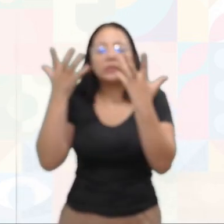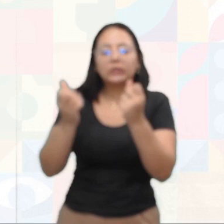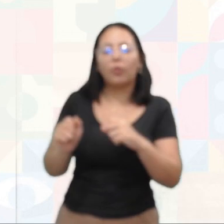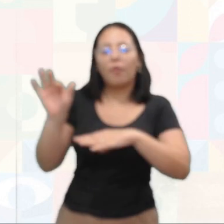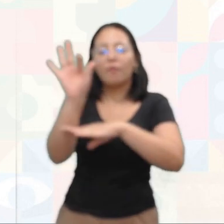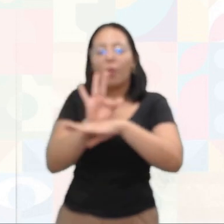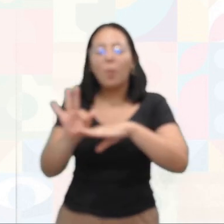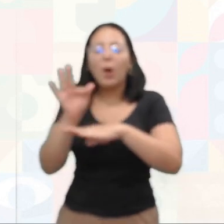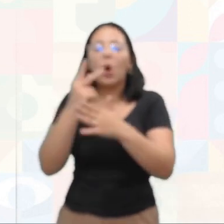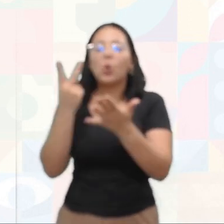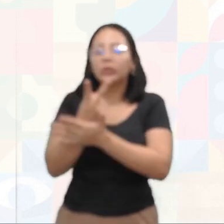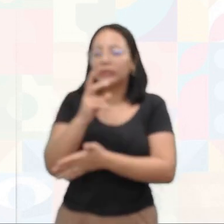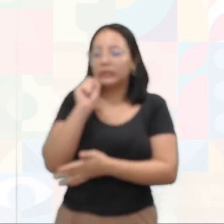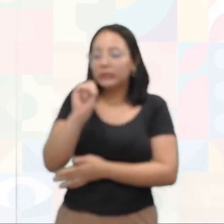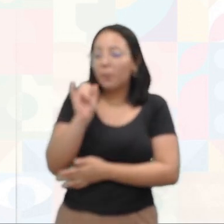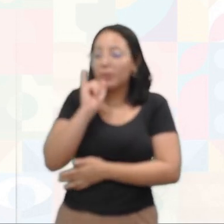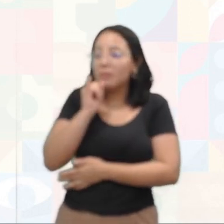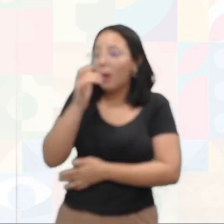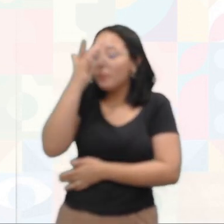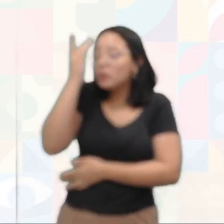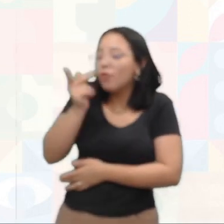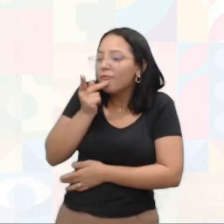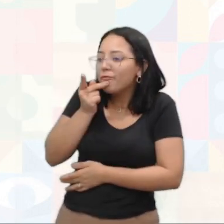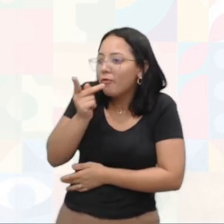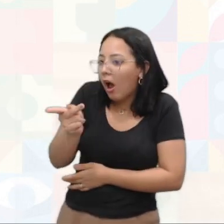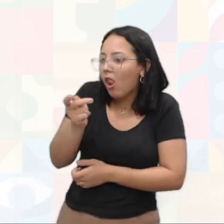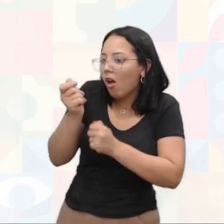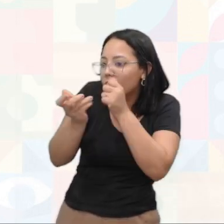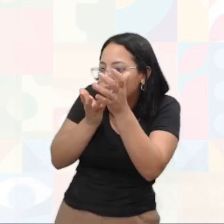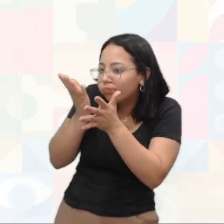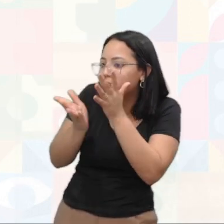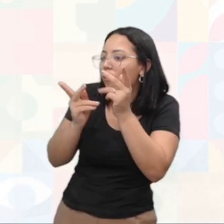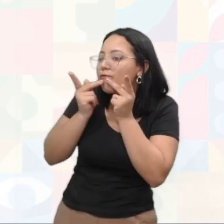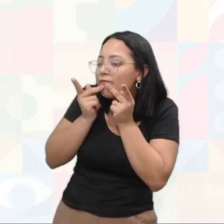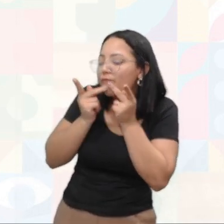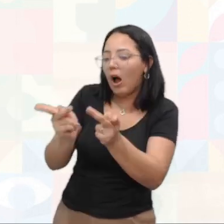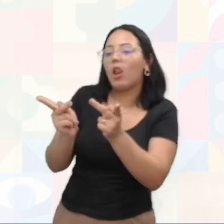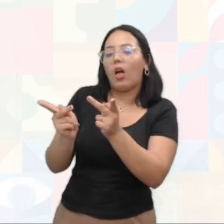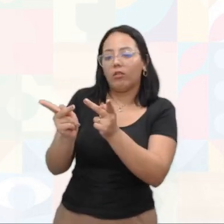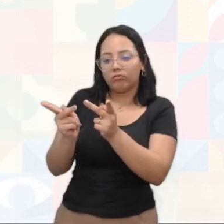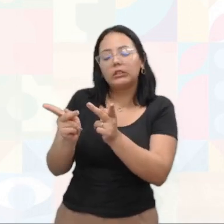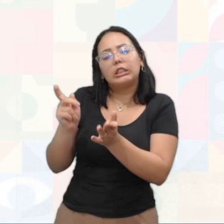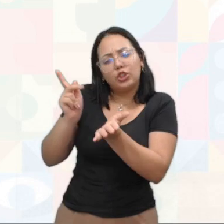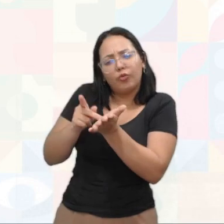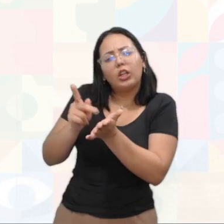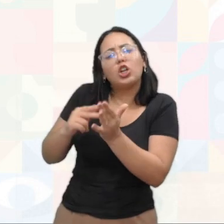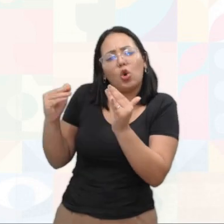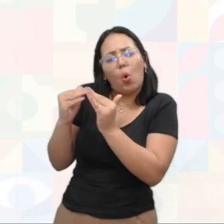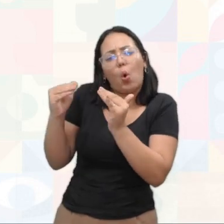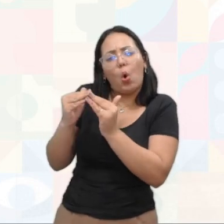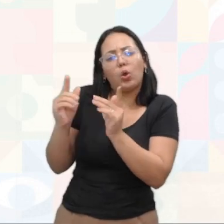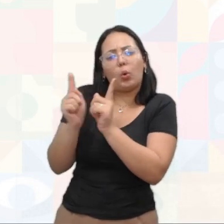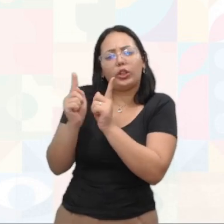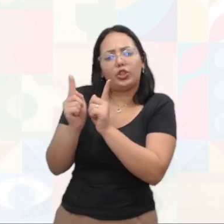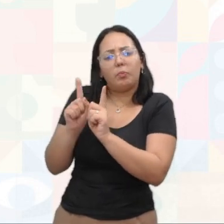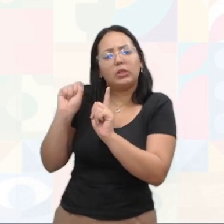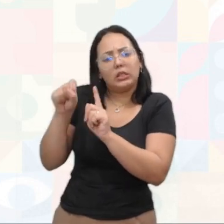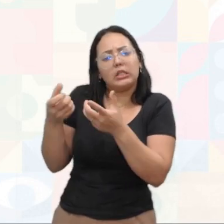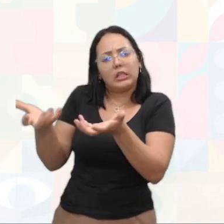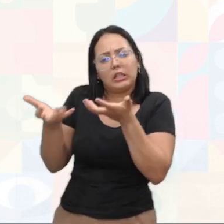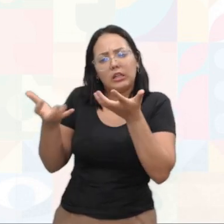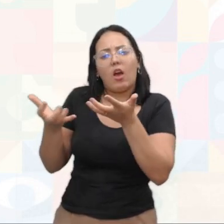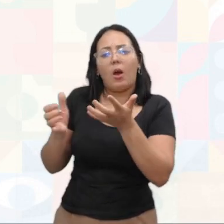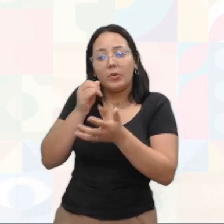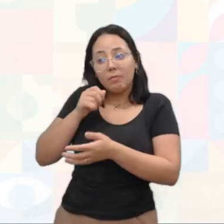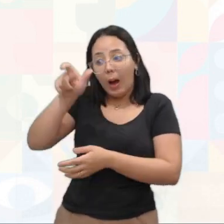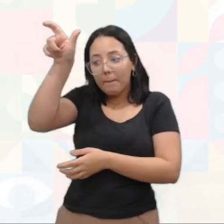formal ocorre quando a vítima, ela verbaliza, ela sinaliza que concorda com o atendimento, após o